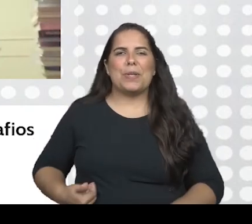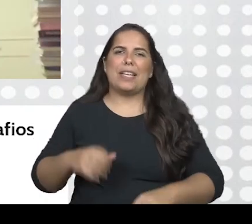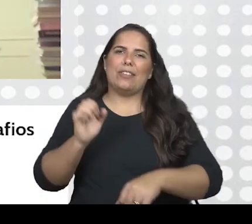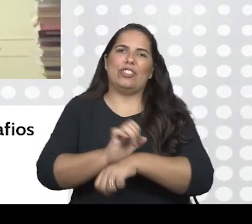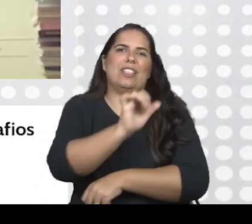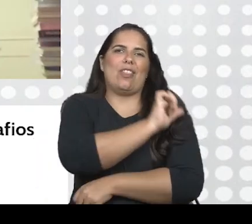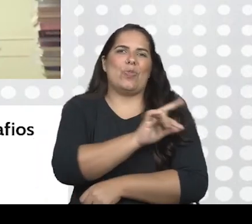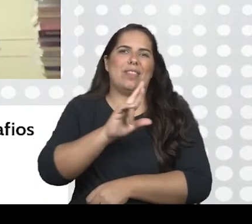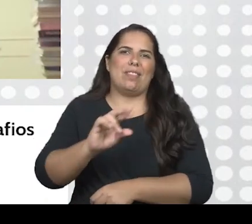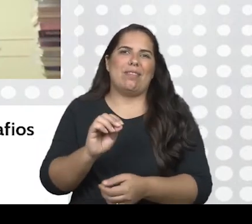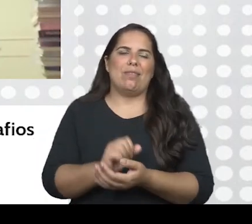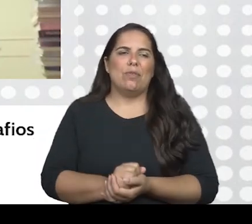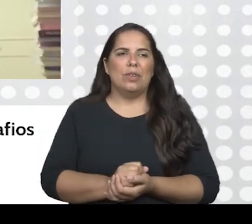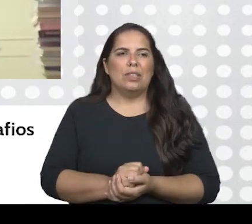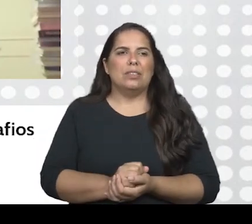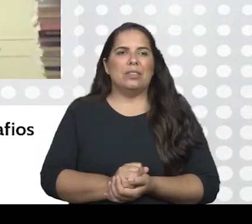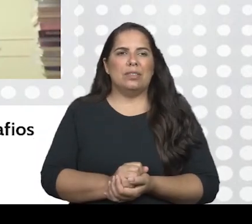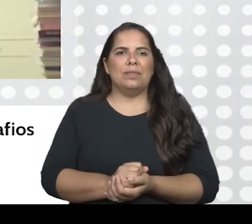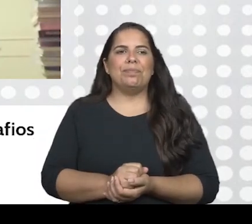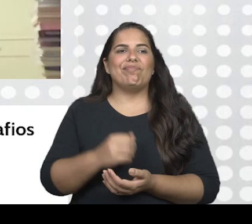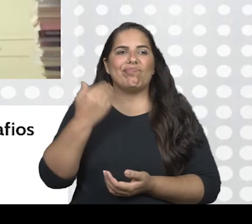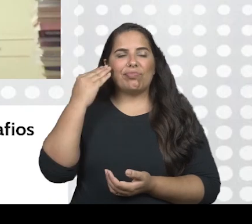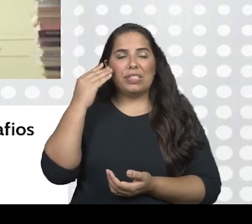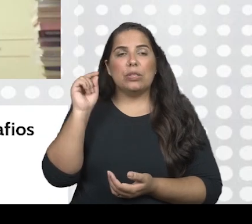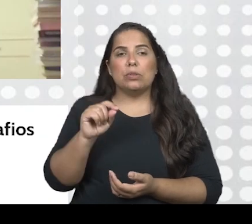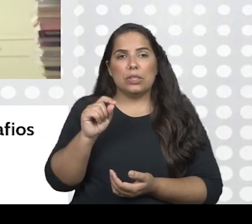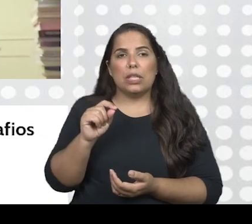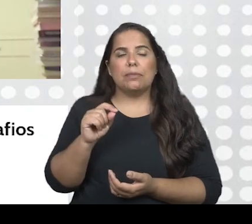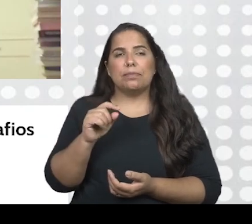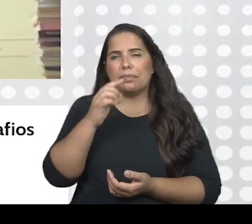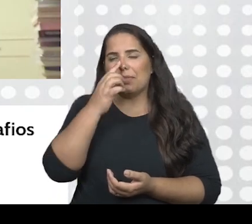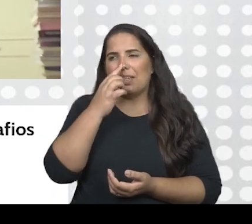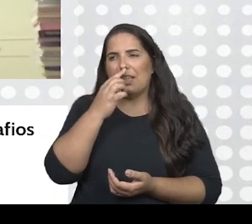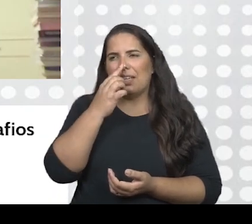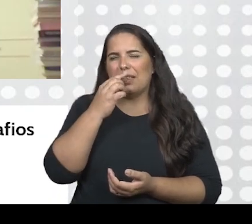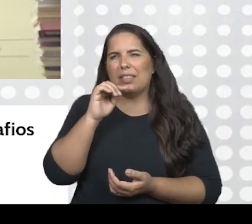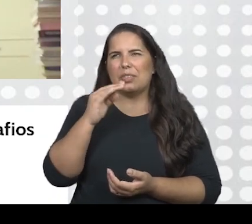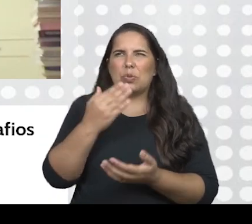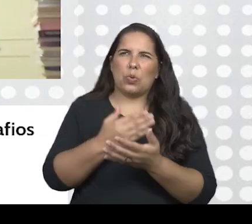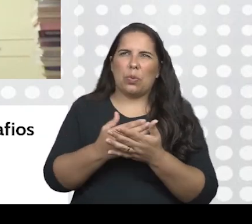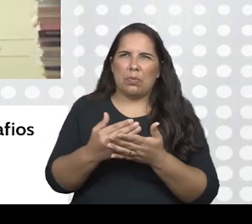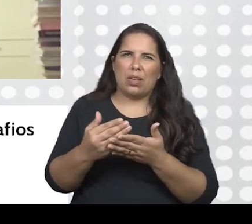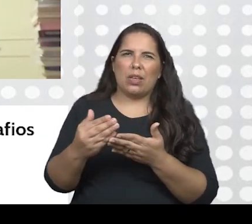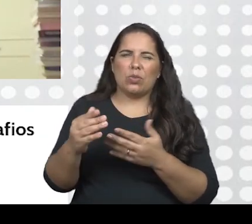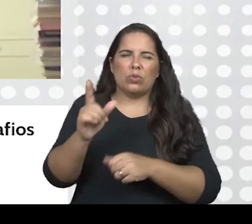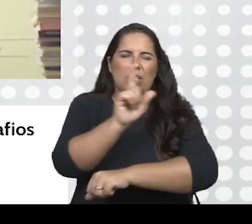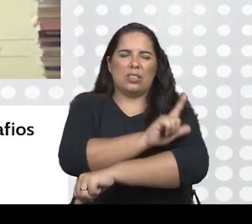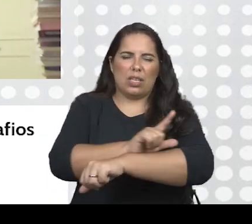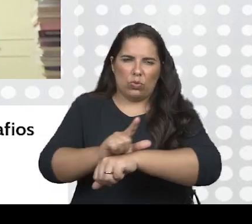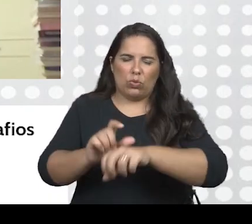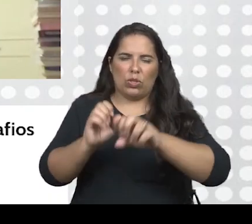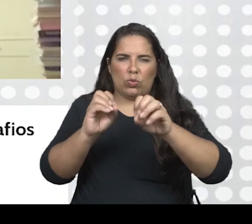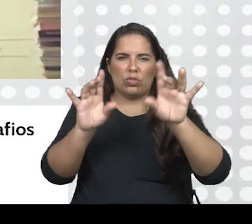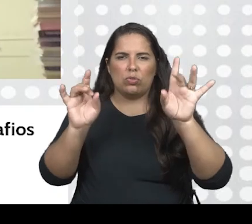Rio de Janeiro. Considerando que até o início da nossa licenciatura em